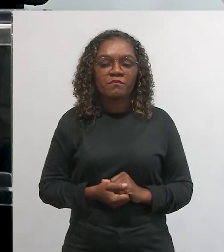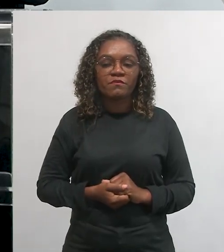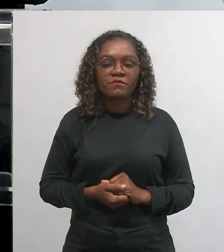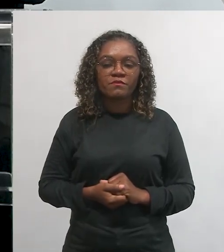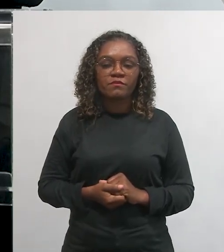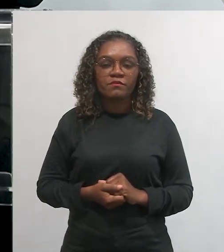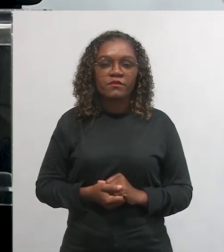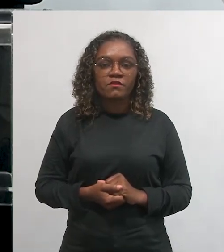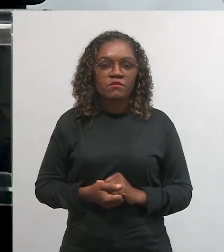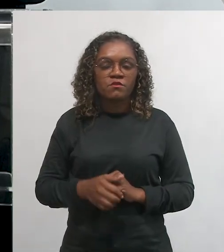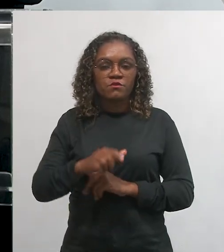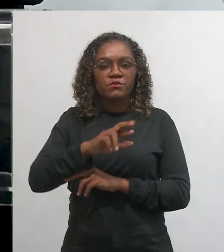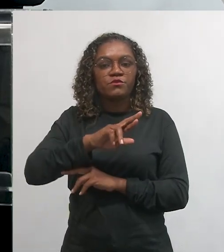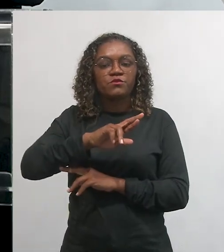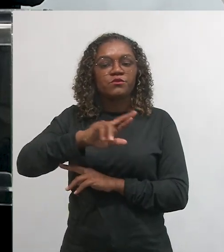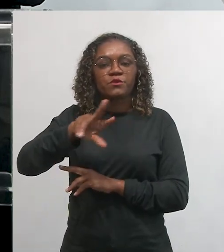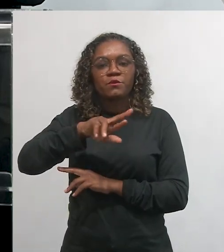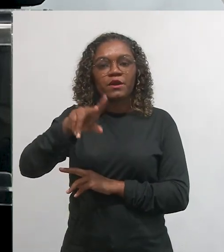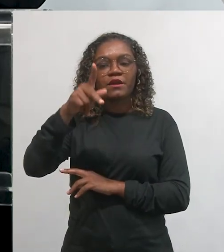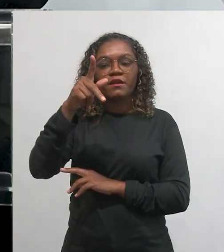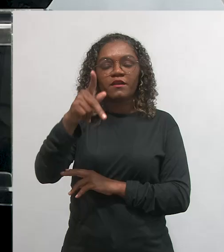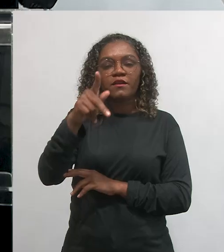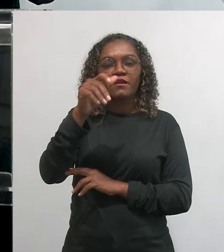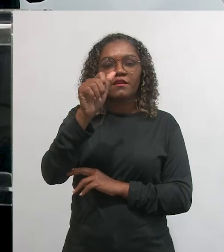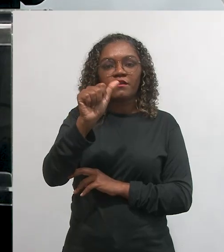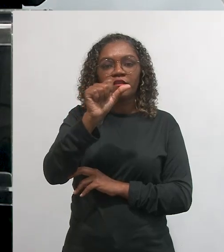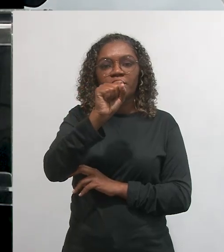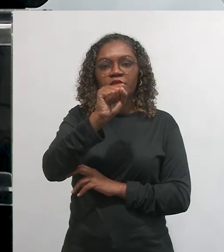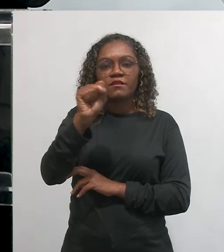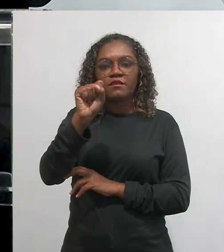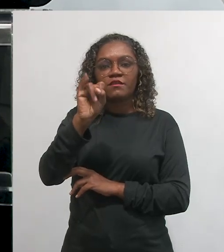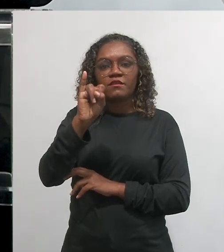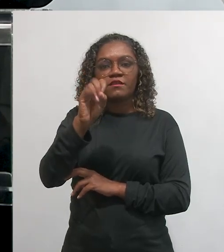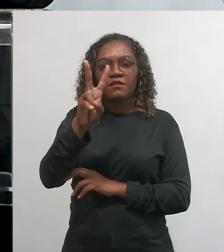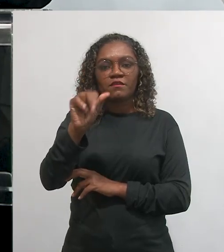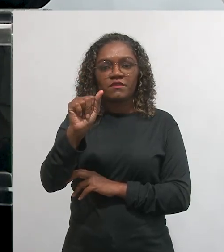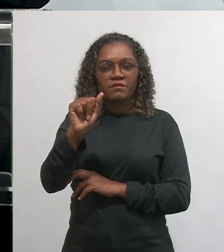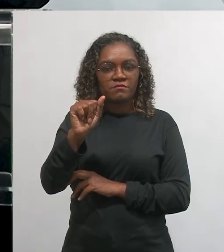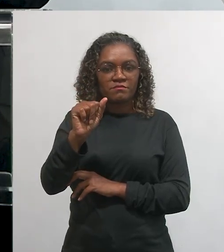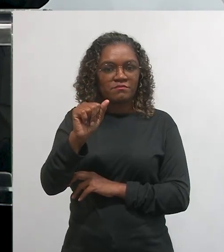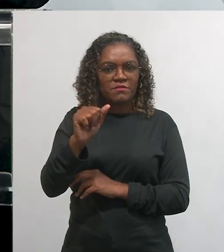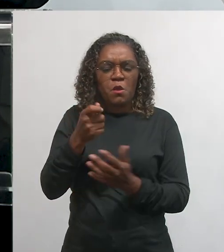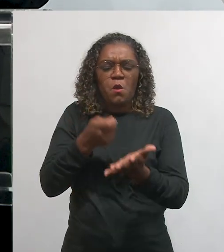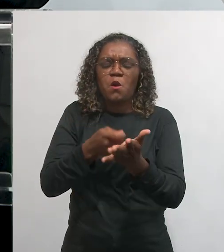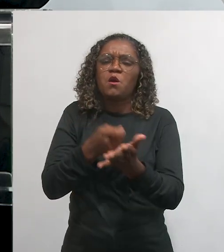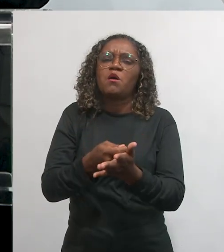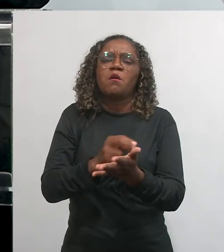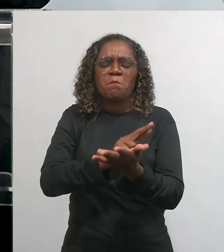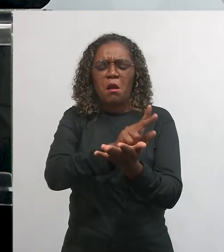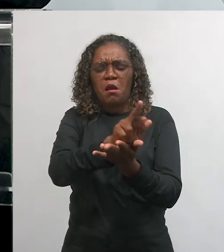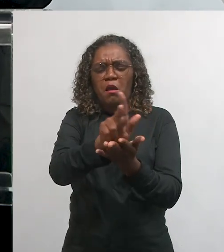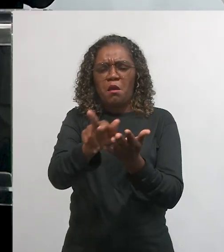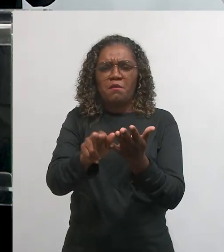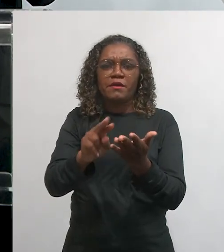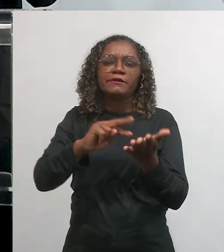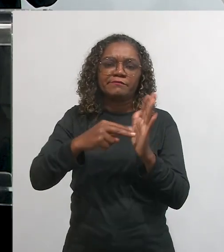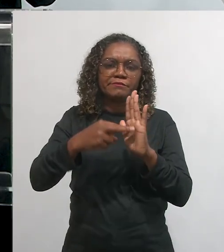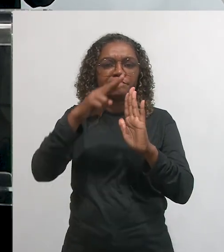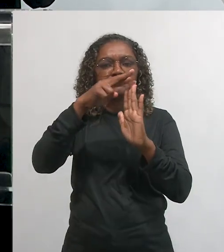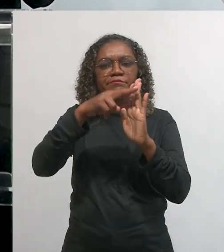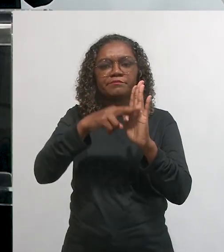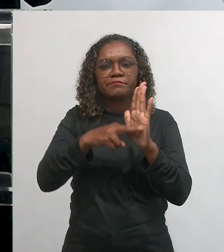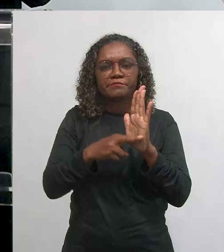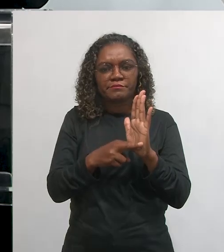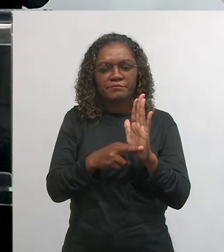ser passiva, porque ela tem obrigações, né? Mas ela é muito normativa, muito normativa. E aí tem